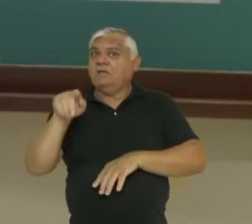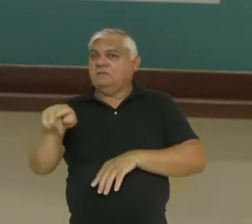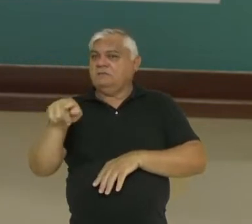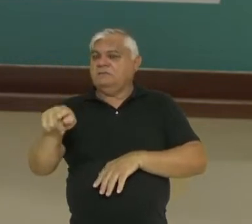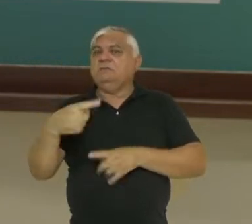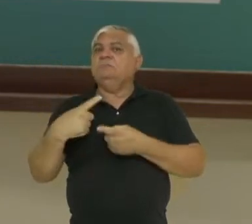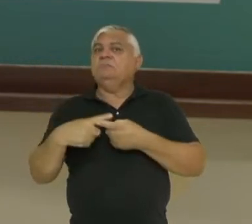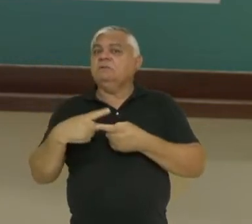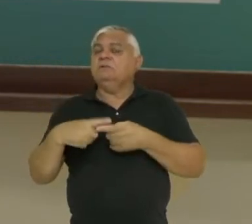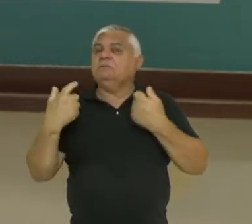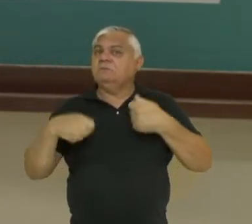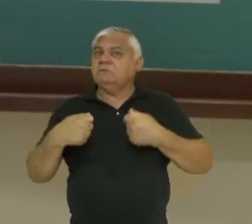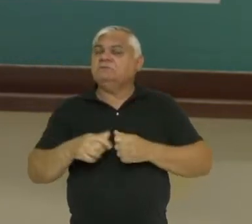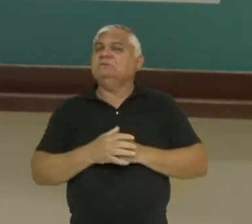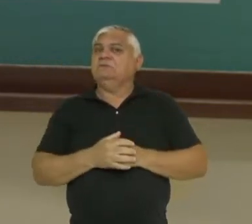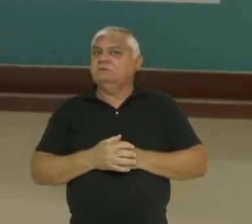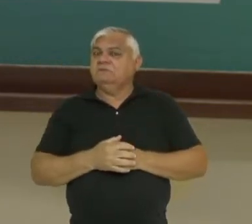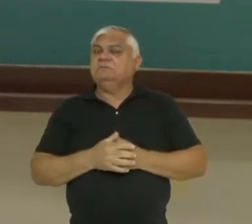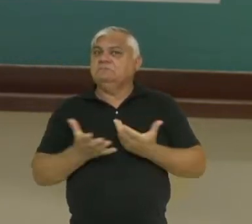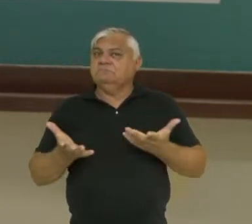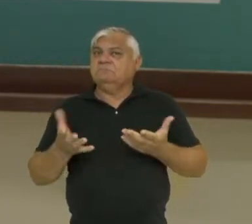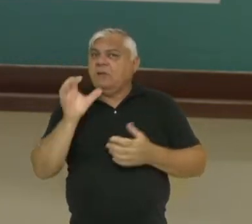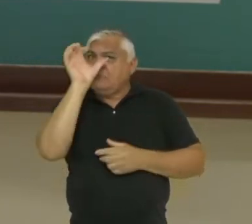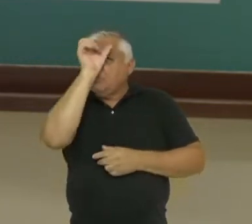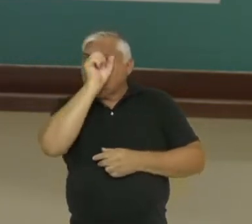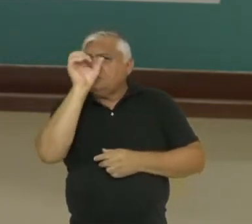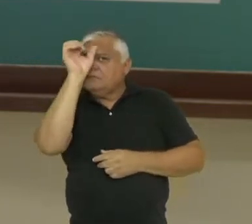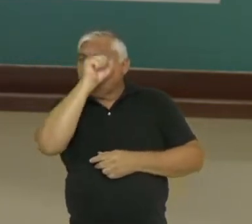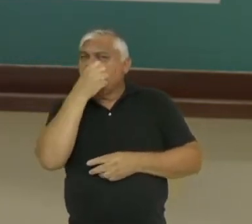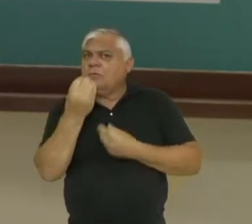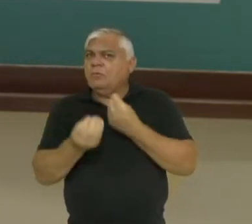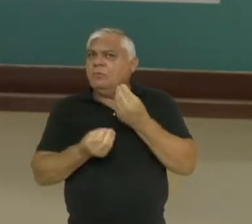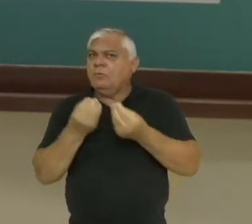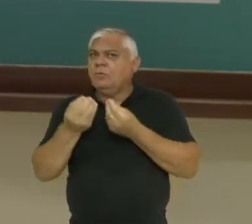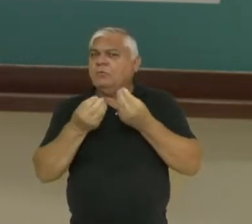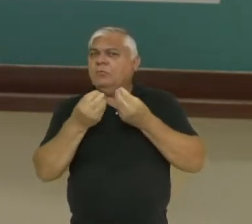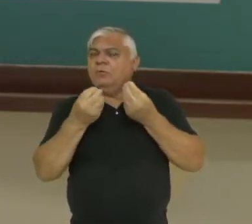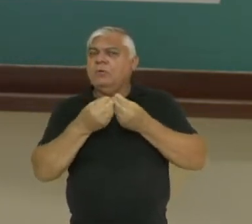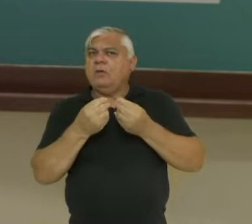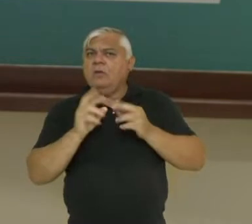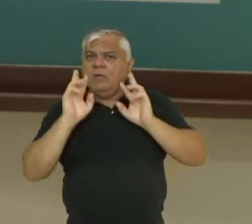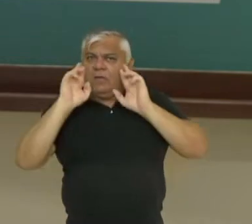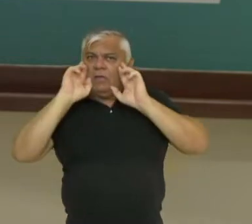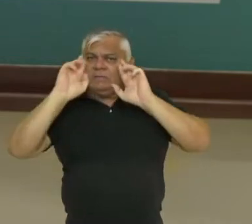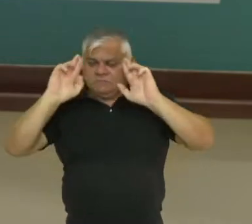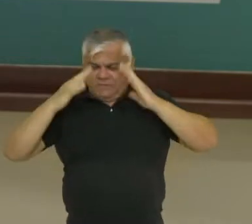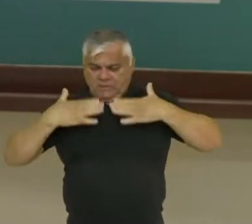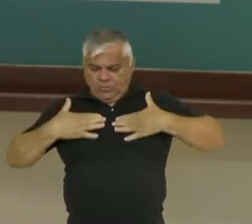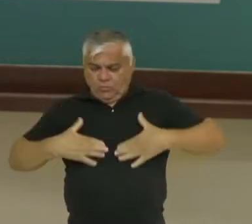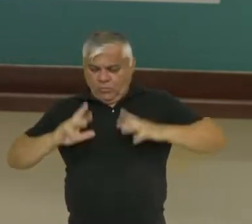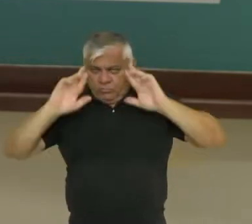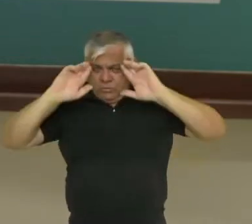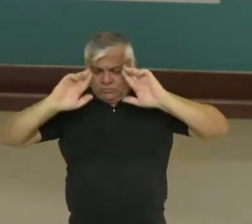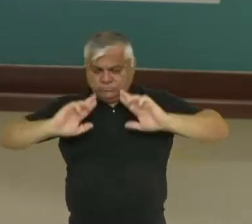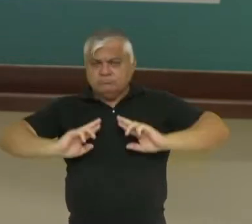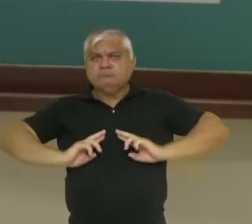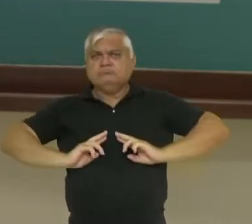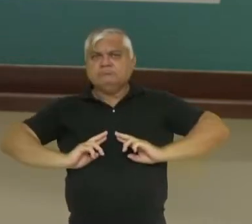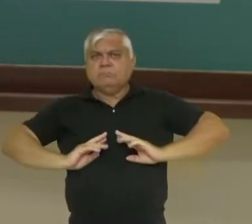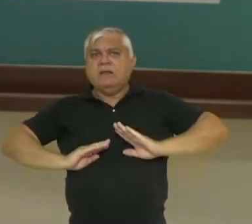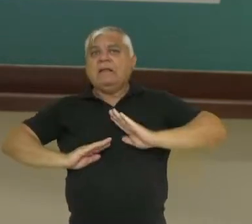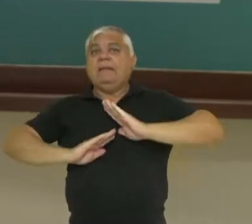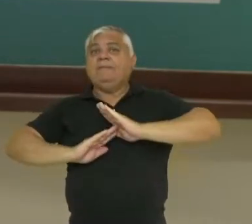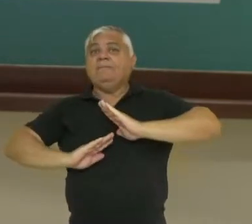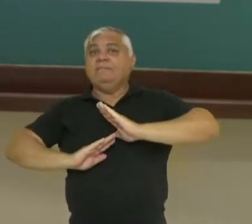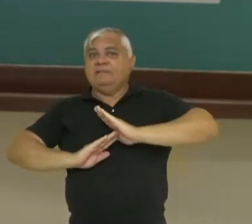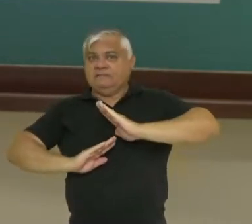Nós precisamos aprender e saber respeitar o nosso corpo. E tudo tem